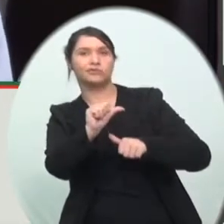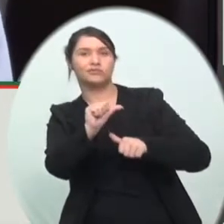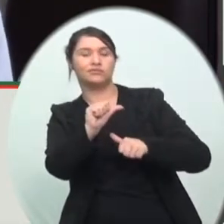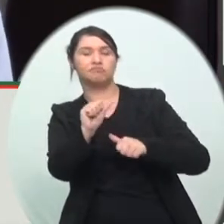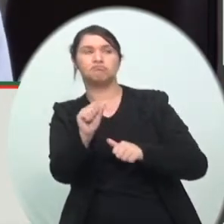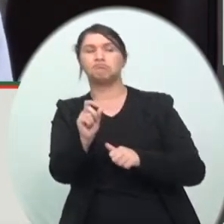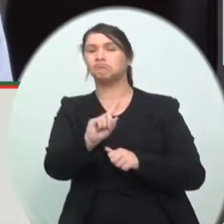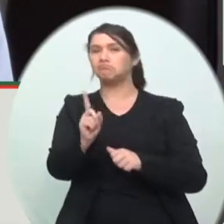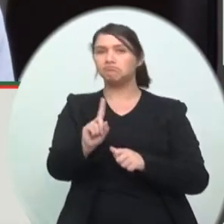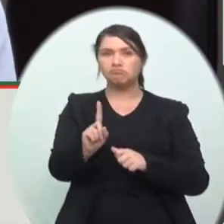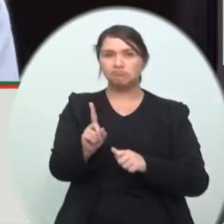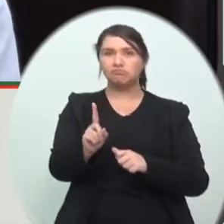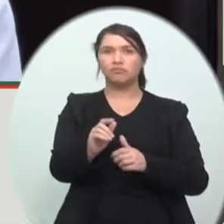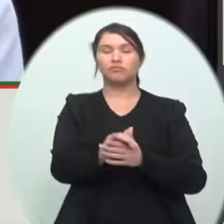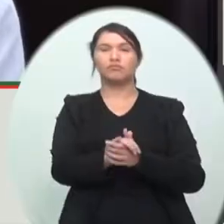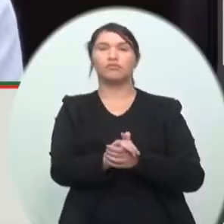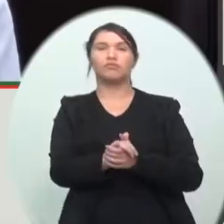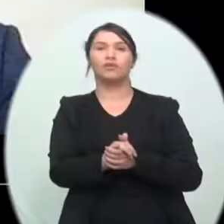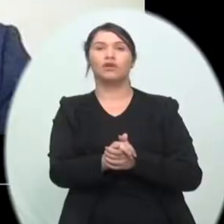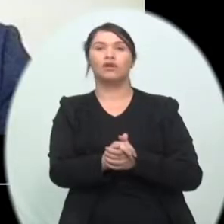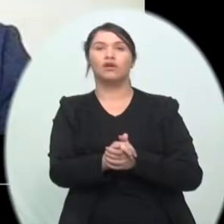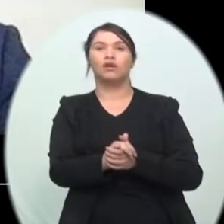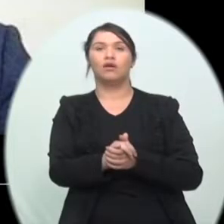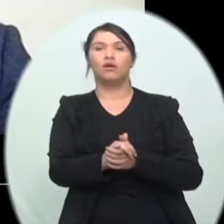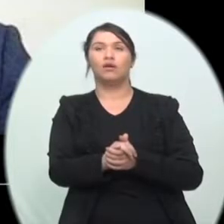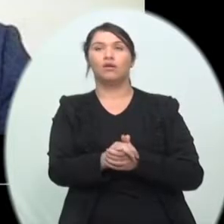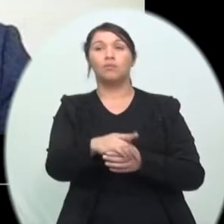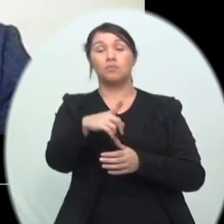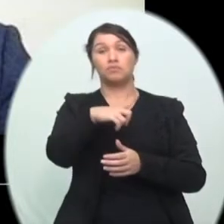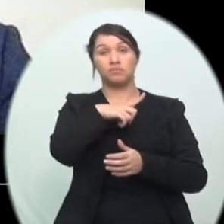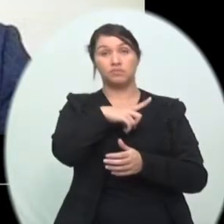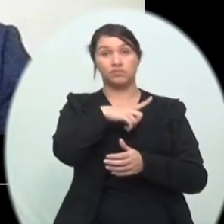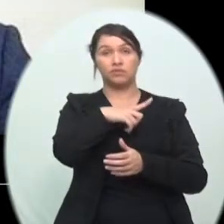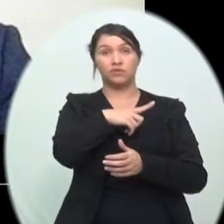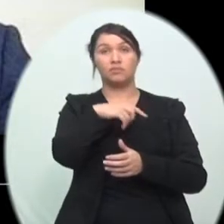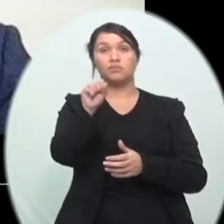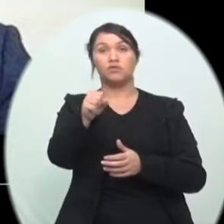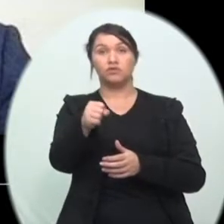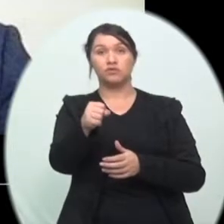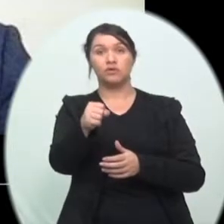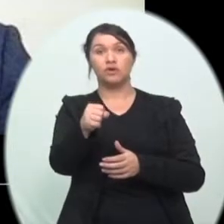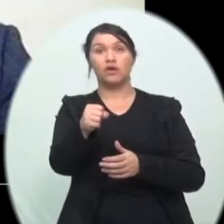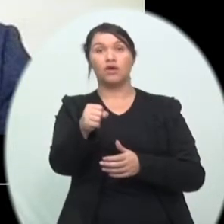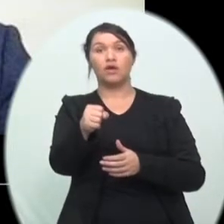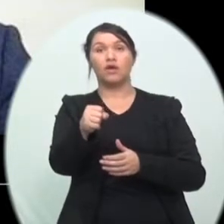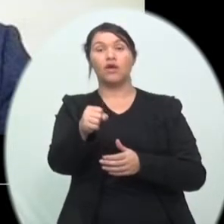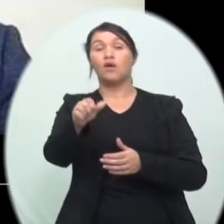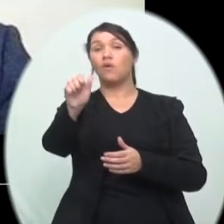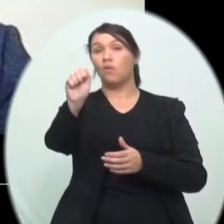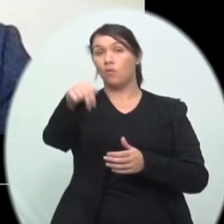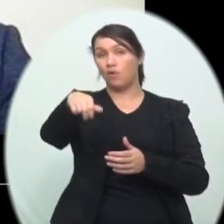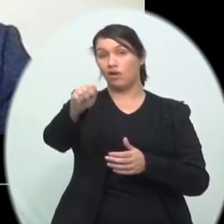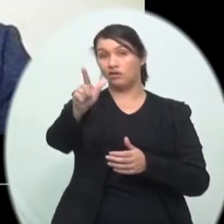tenha terminado, a gente ainda vai continuar do jeito analógico, porém com muito